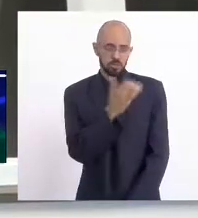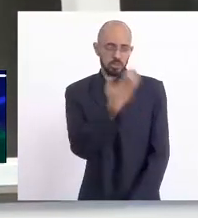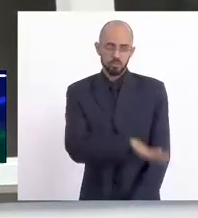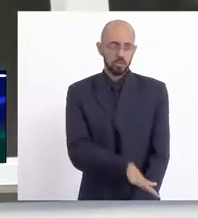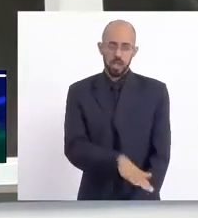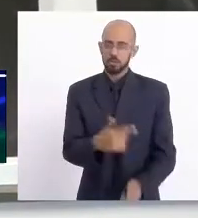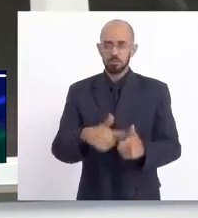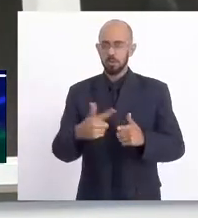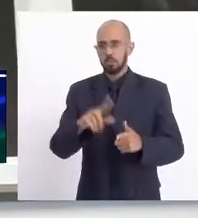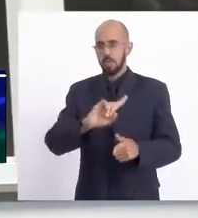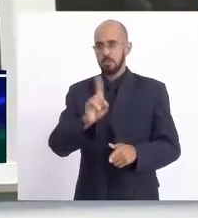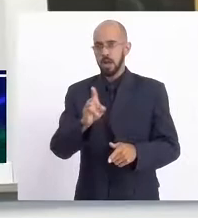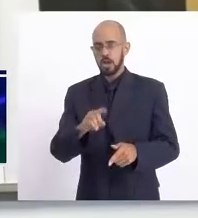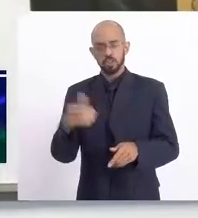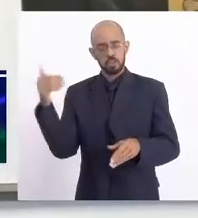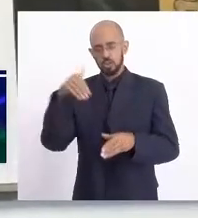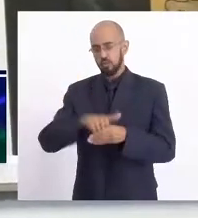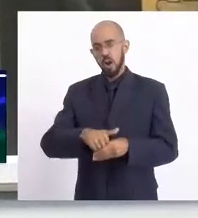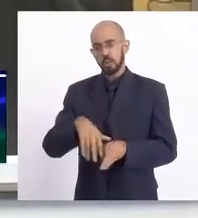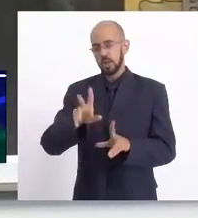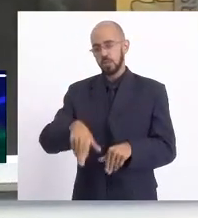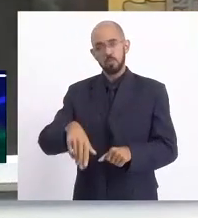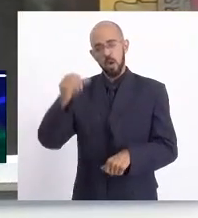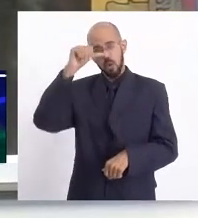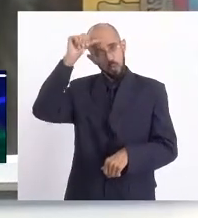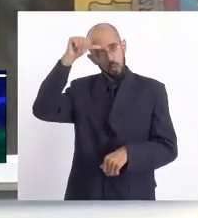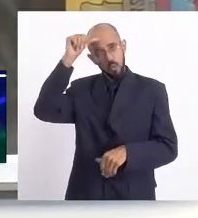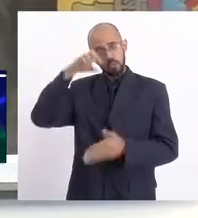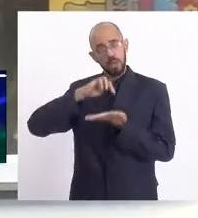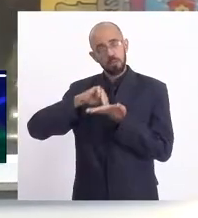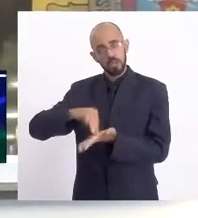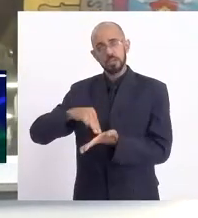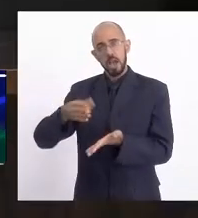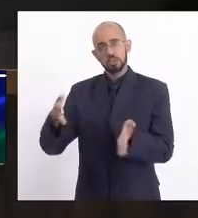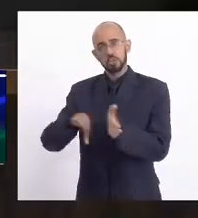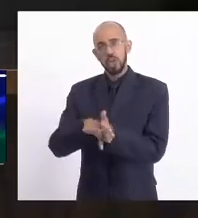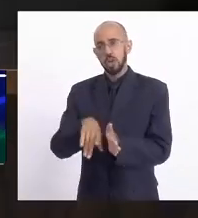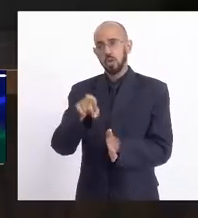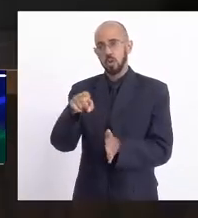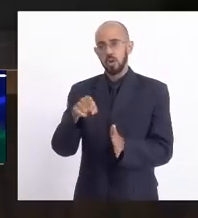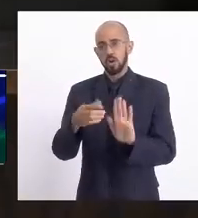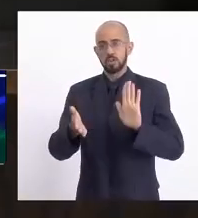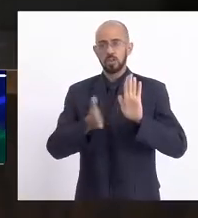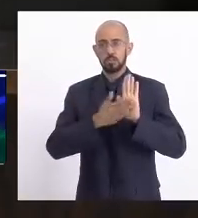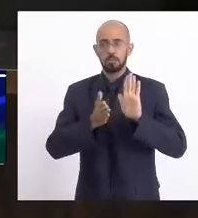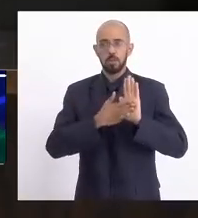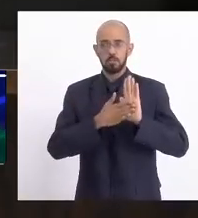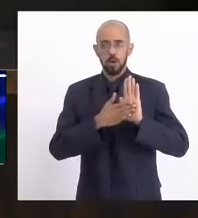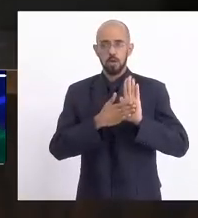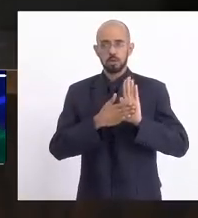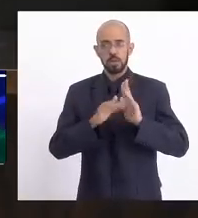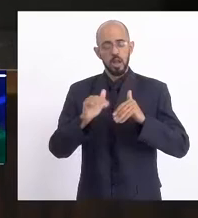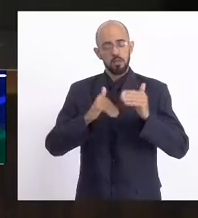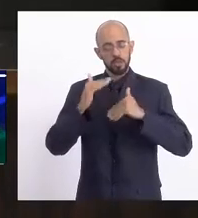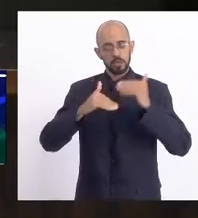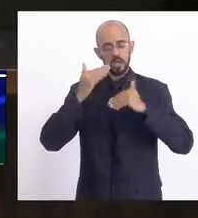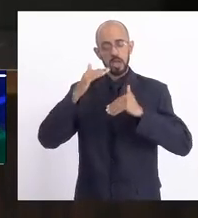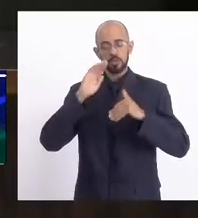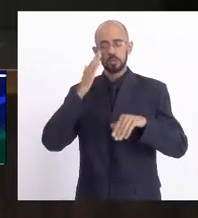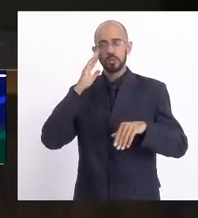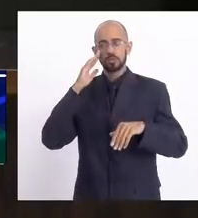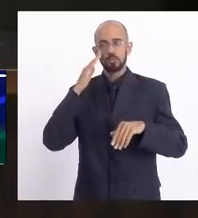traz aqui e vota como a mensagem do governo chegou. A gente está propondo é avançar no